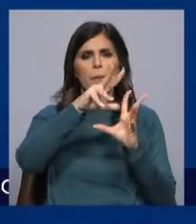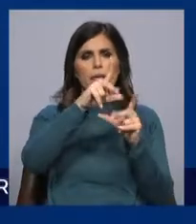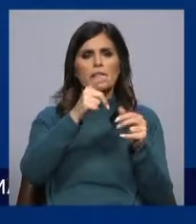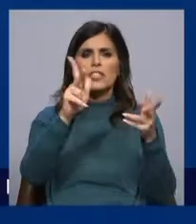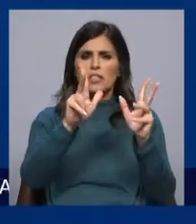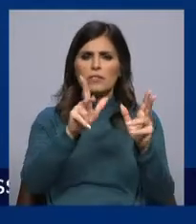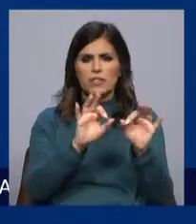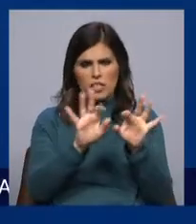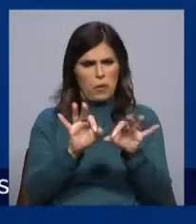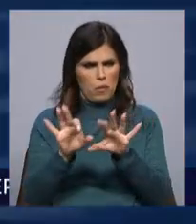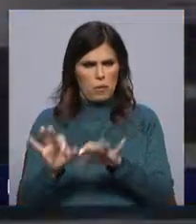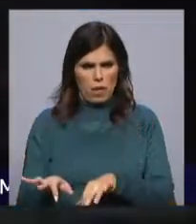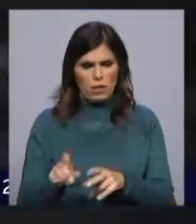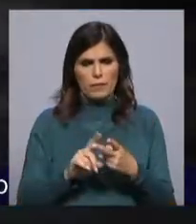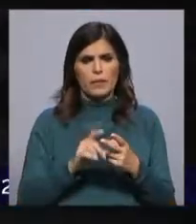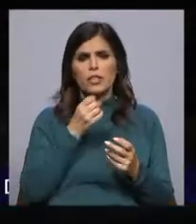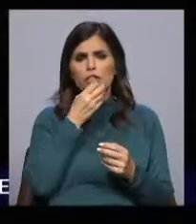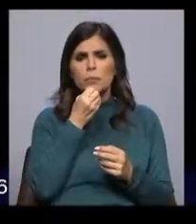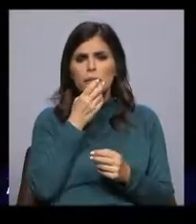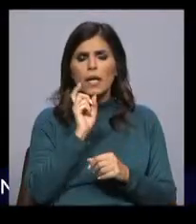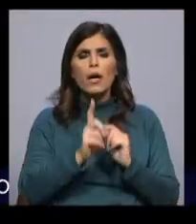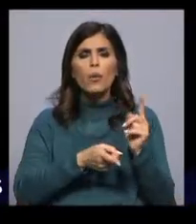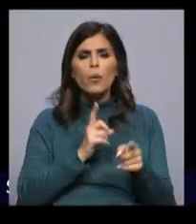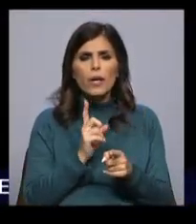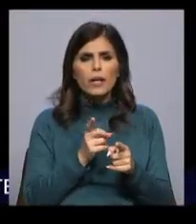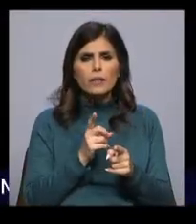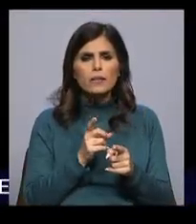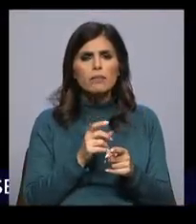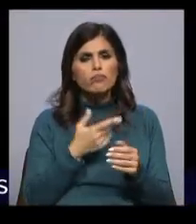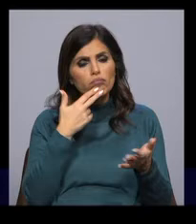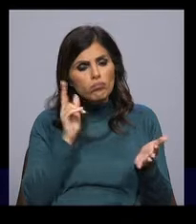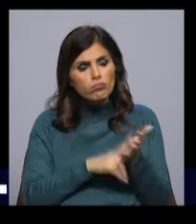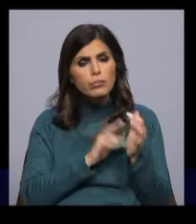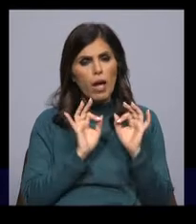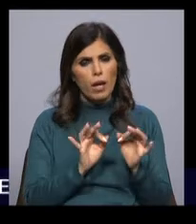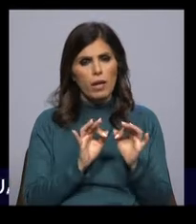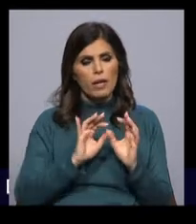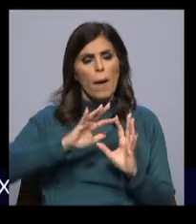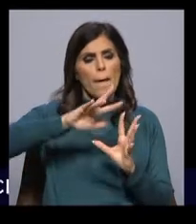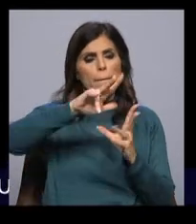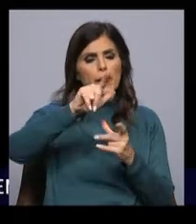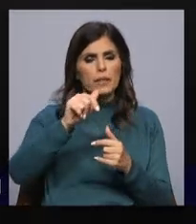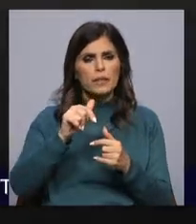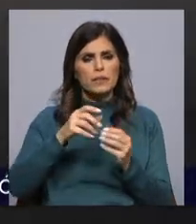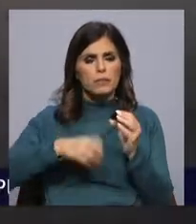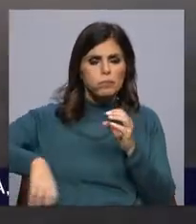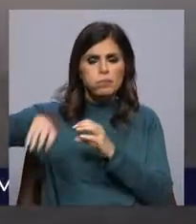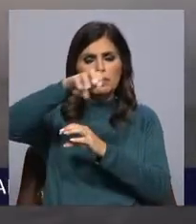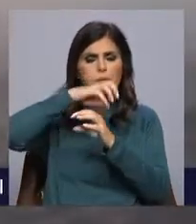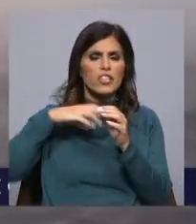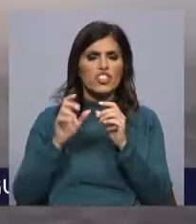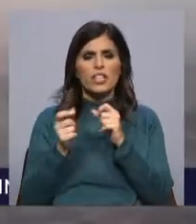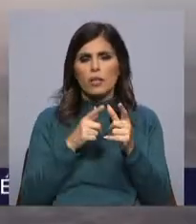sinónimos para explicar aquilo que de facto eles verdadeiramente são. São planetas que não orbitam uma